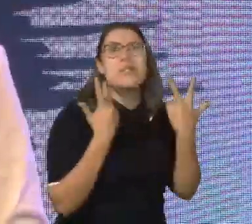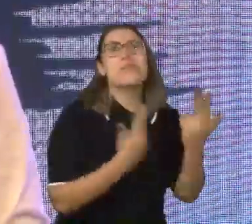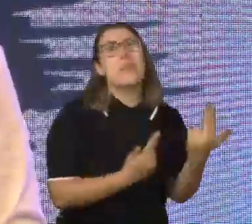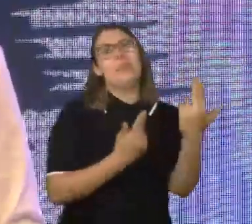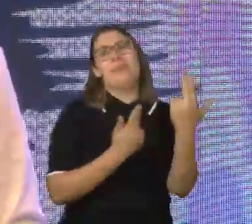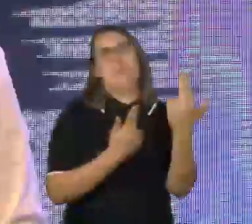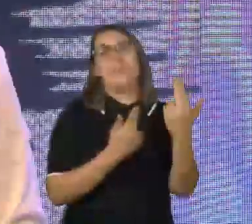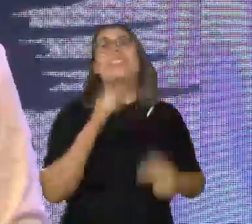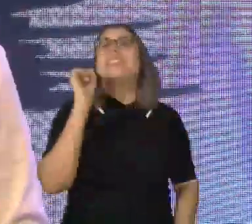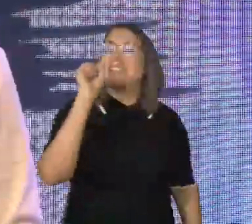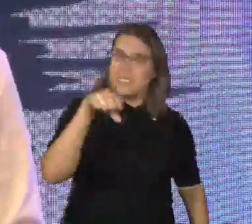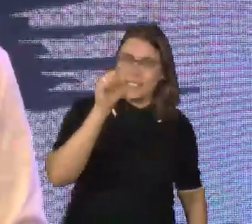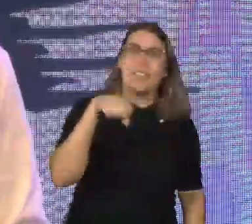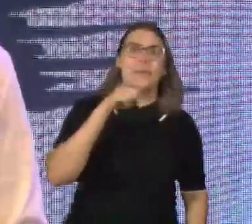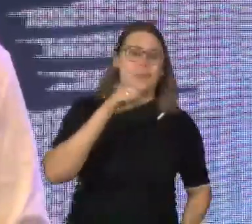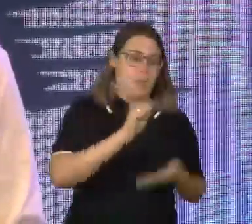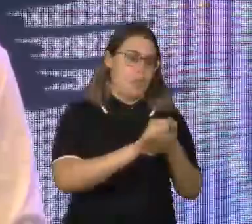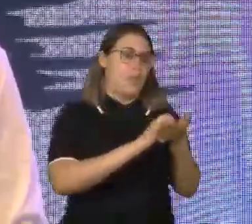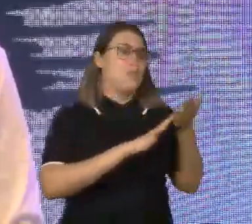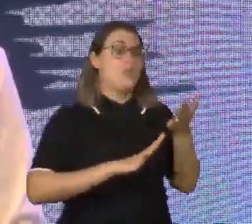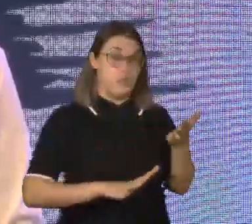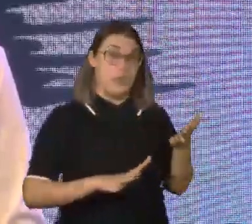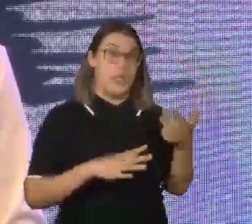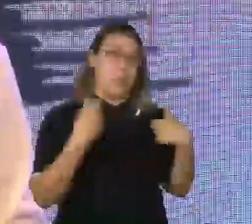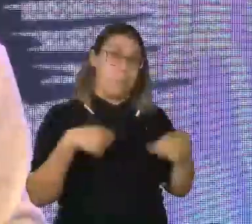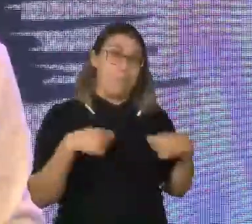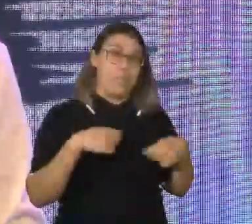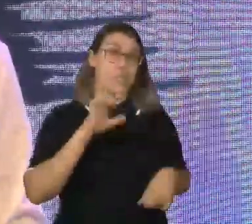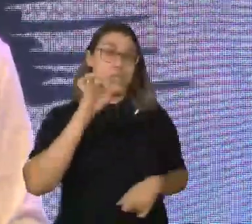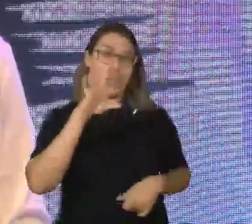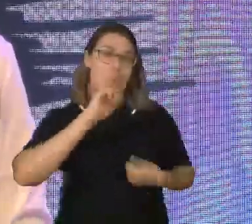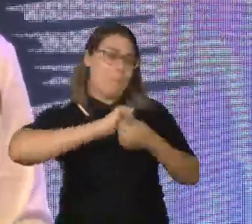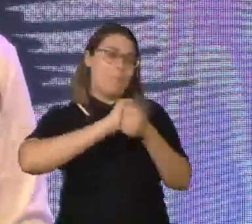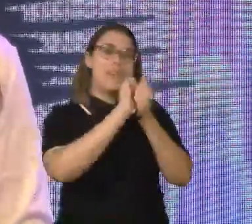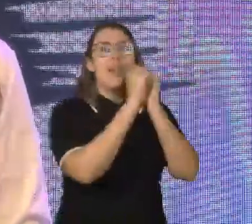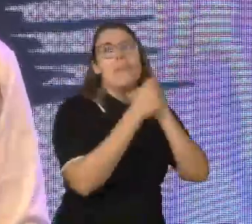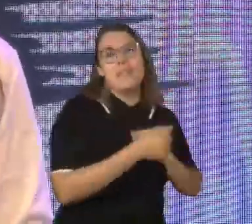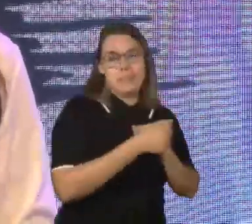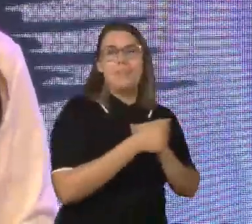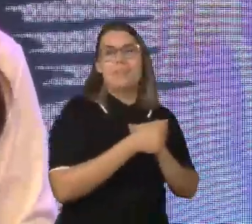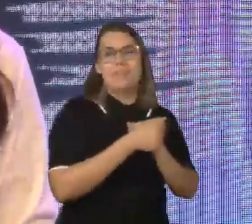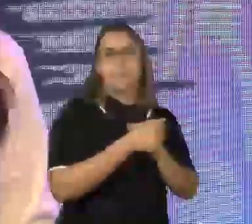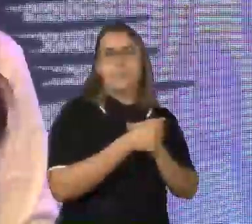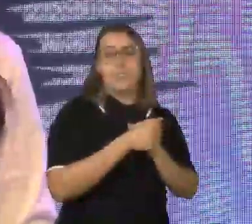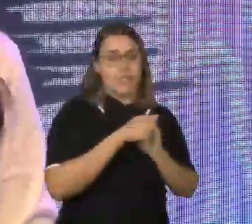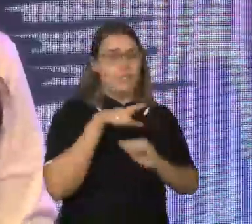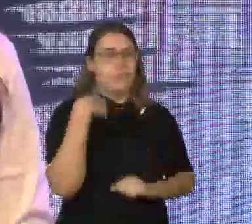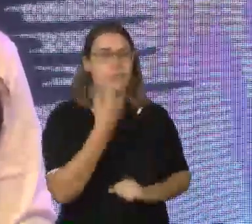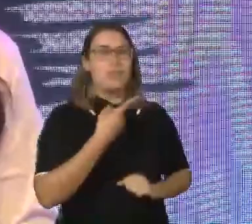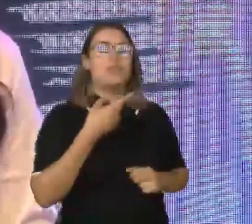atividades? Sim. As atividades precisam, muitas vezes, só de uma pequena adaptação. A gente